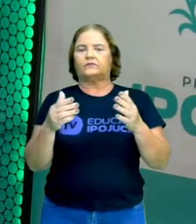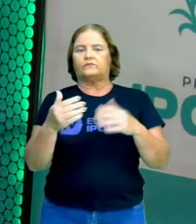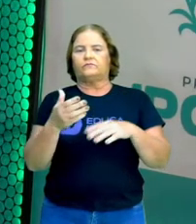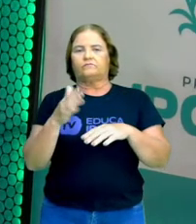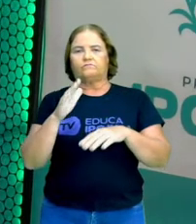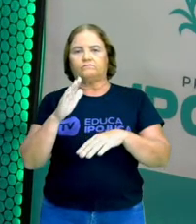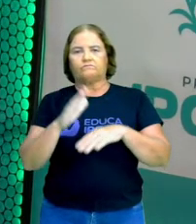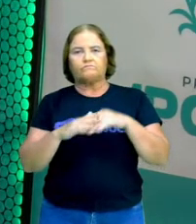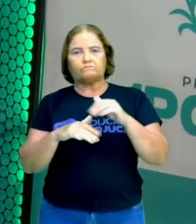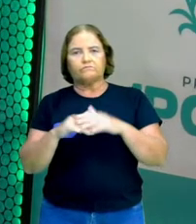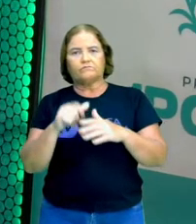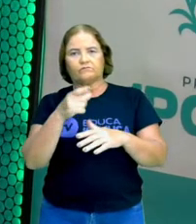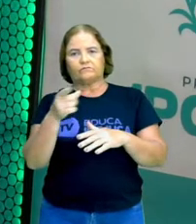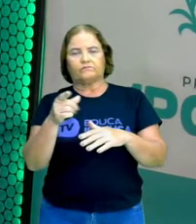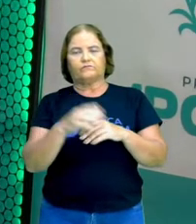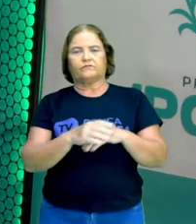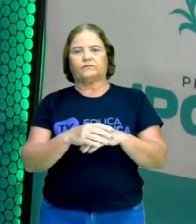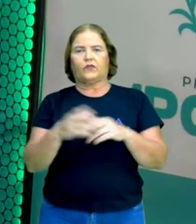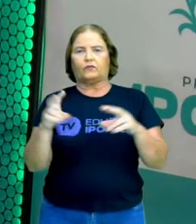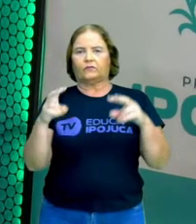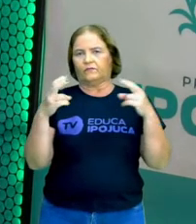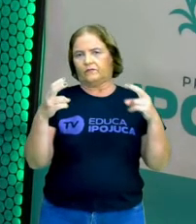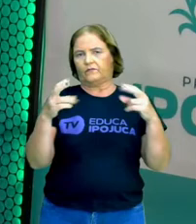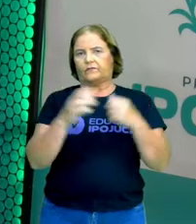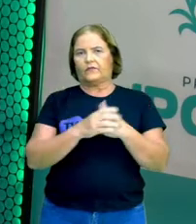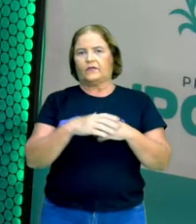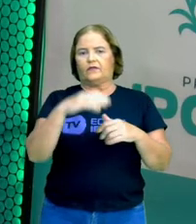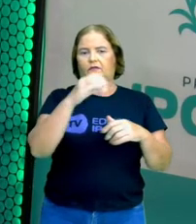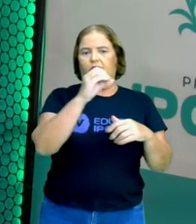perder. Observe agora. É